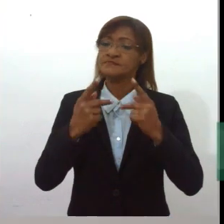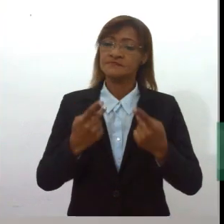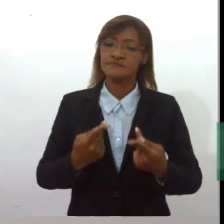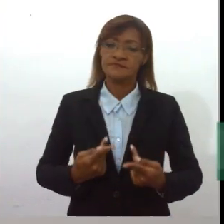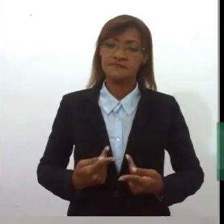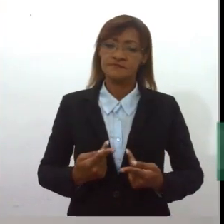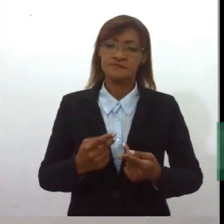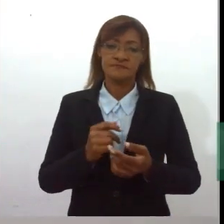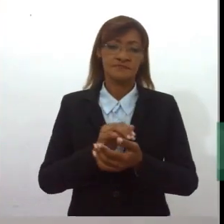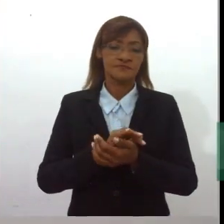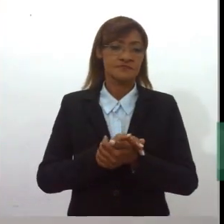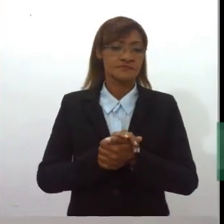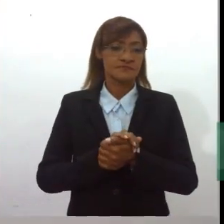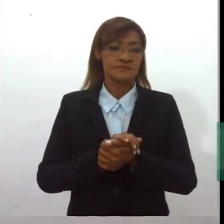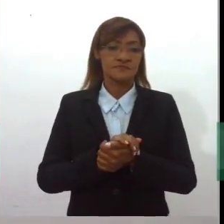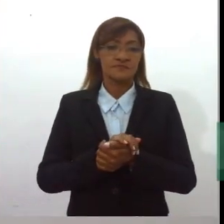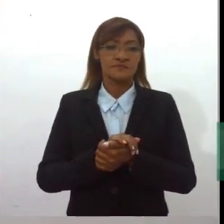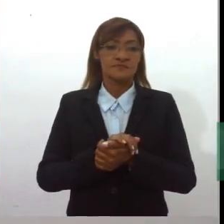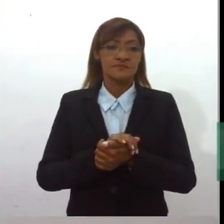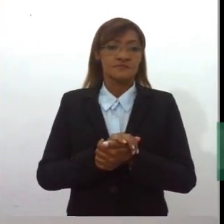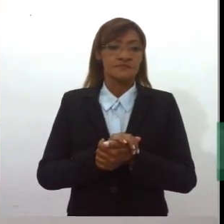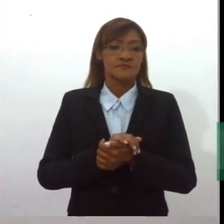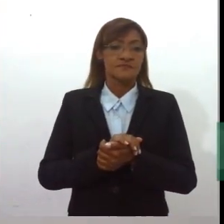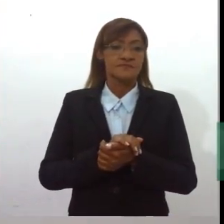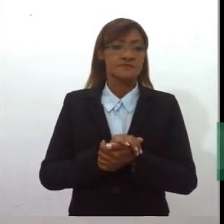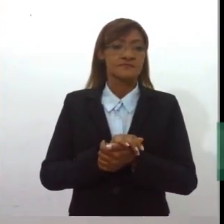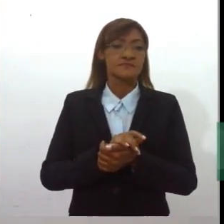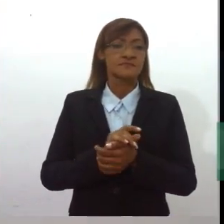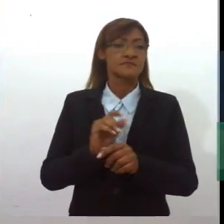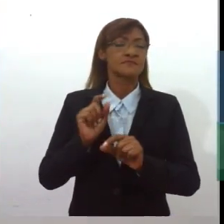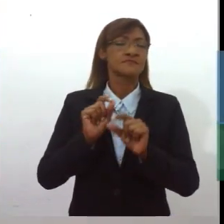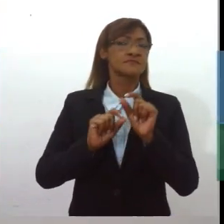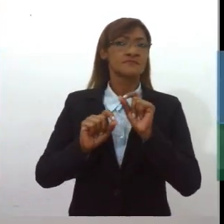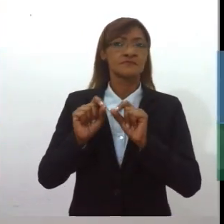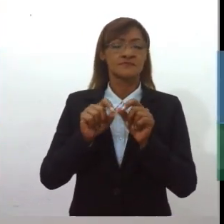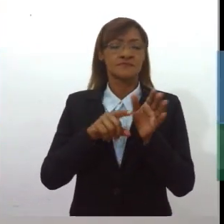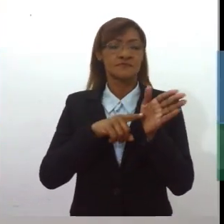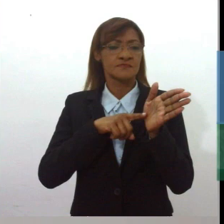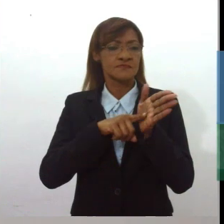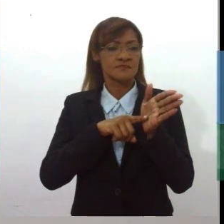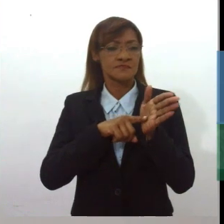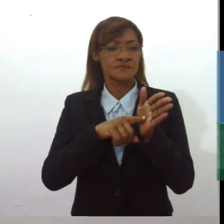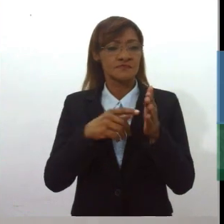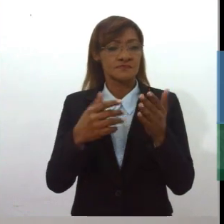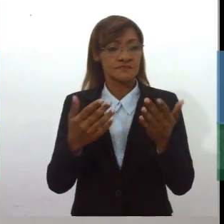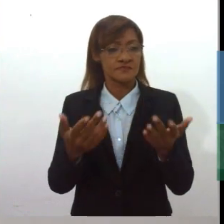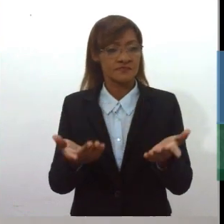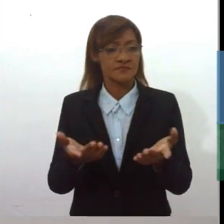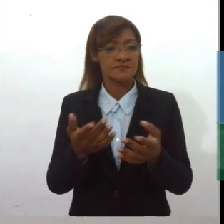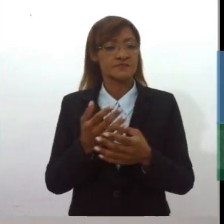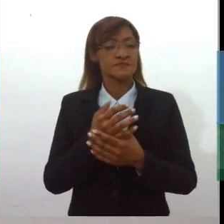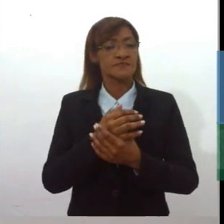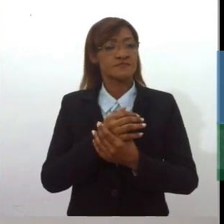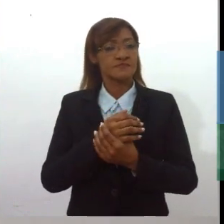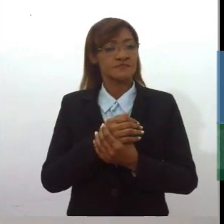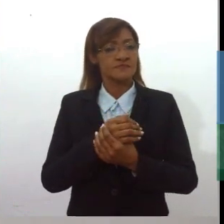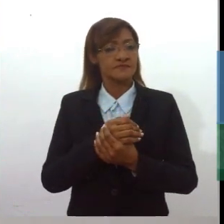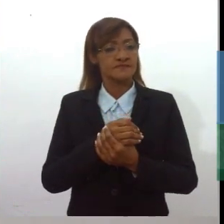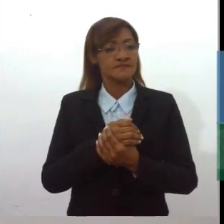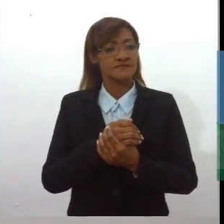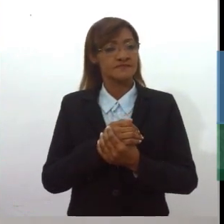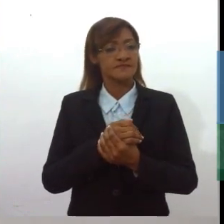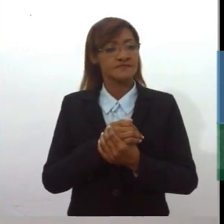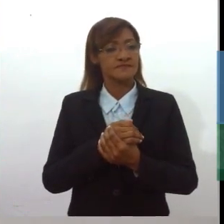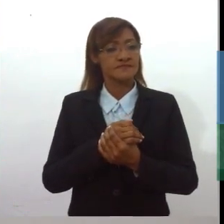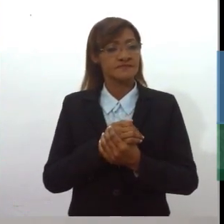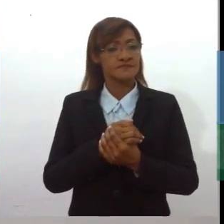toda se coloca aí sobre a a os exames sobre o